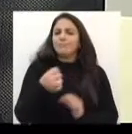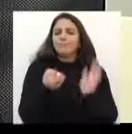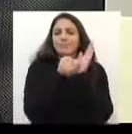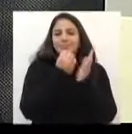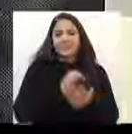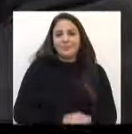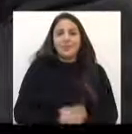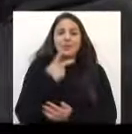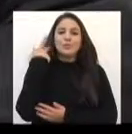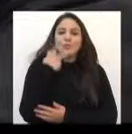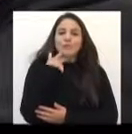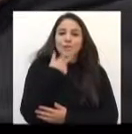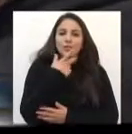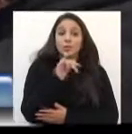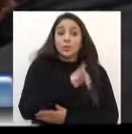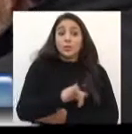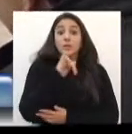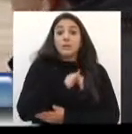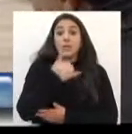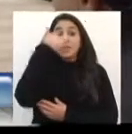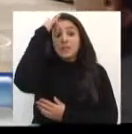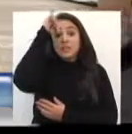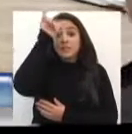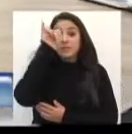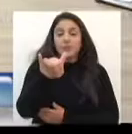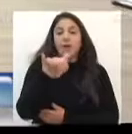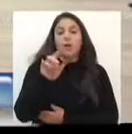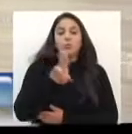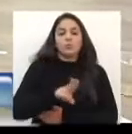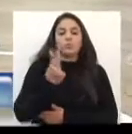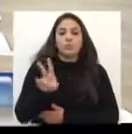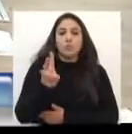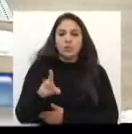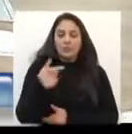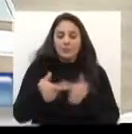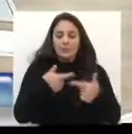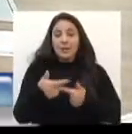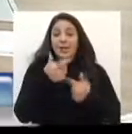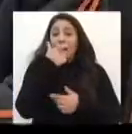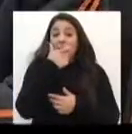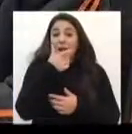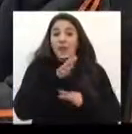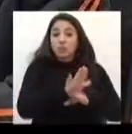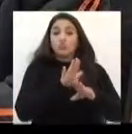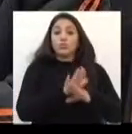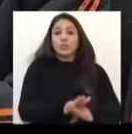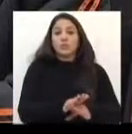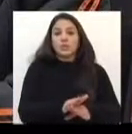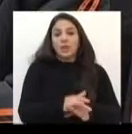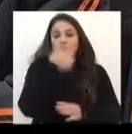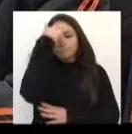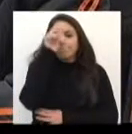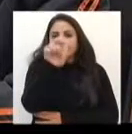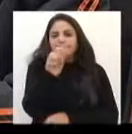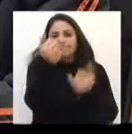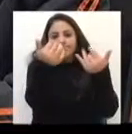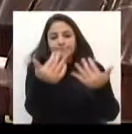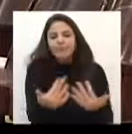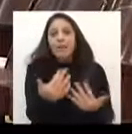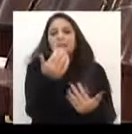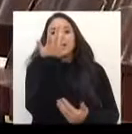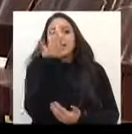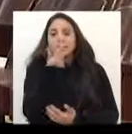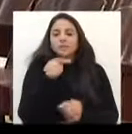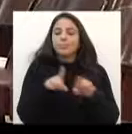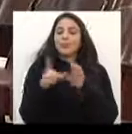da prevenção. Ele pontuou que trabalhos como este ajudam na conscientização de crianças e adolescentes. Se nós